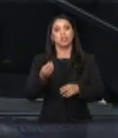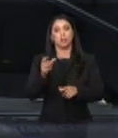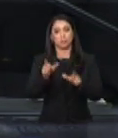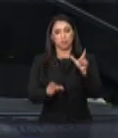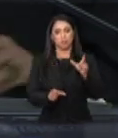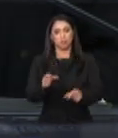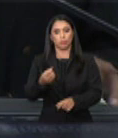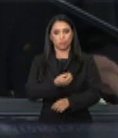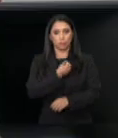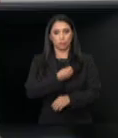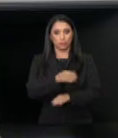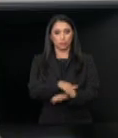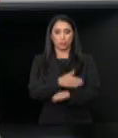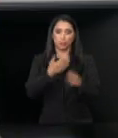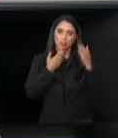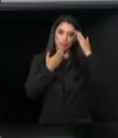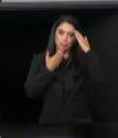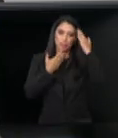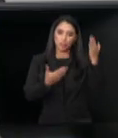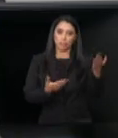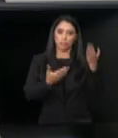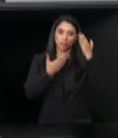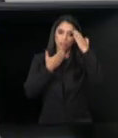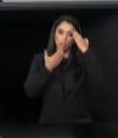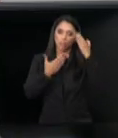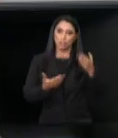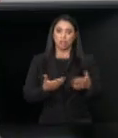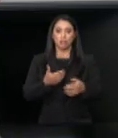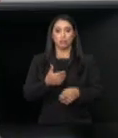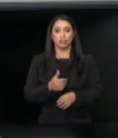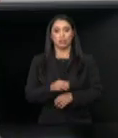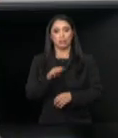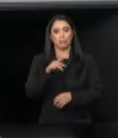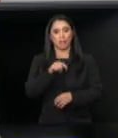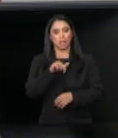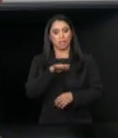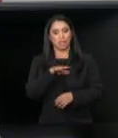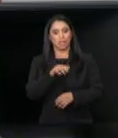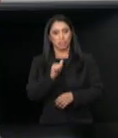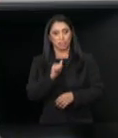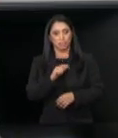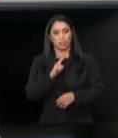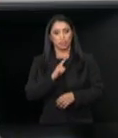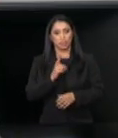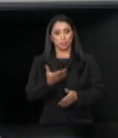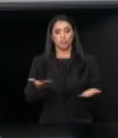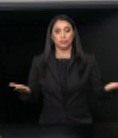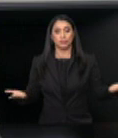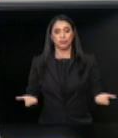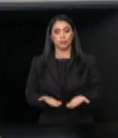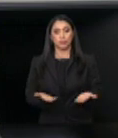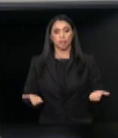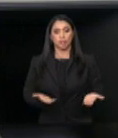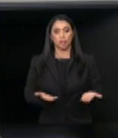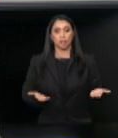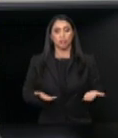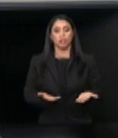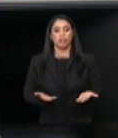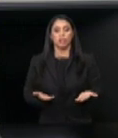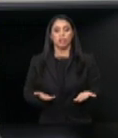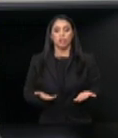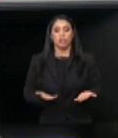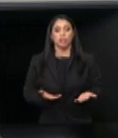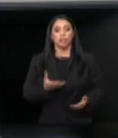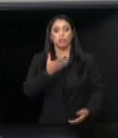de rua obrigado agradeço senhora Marina passo a palavra ao senhor José